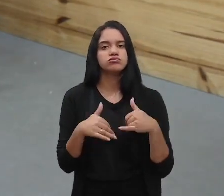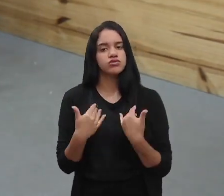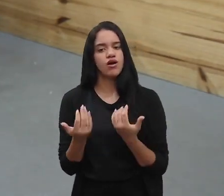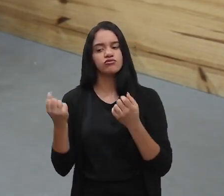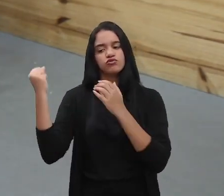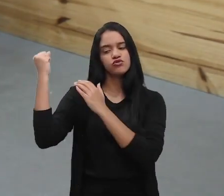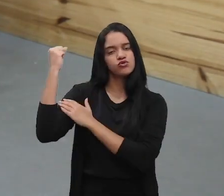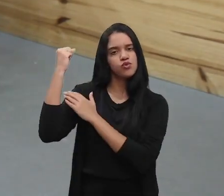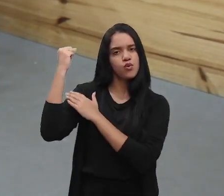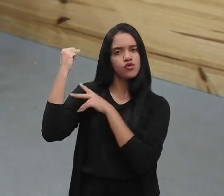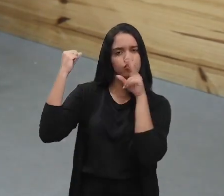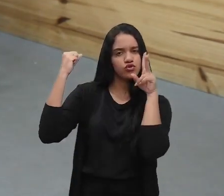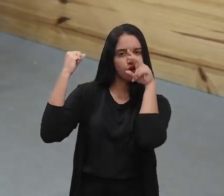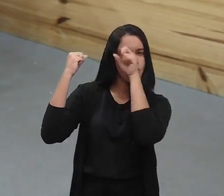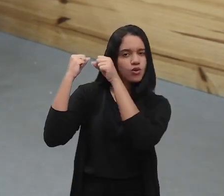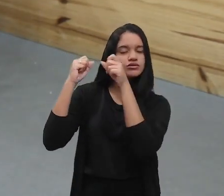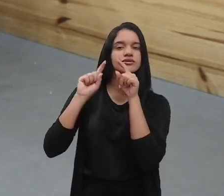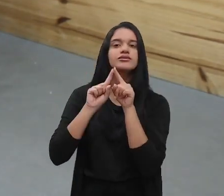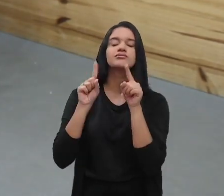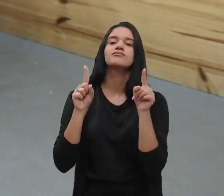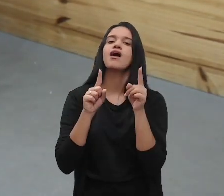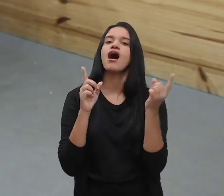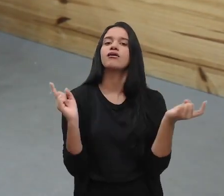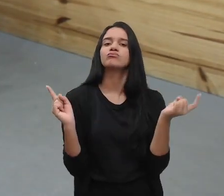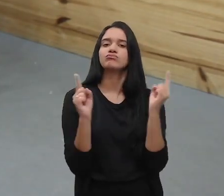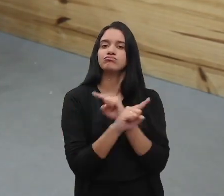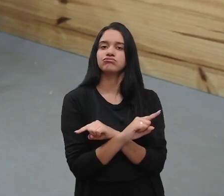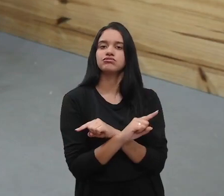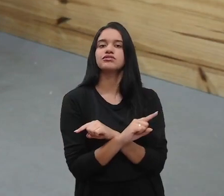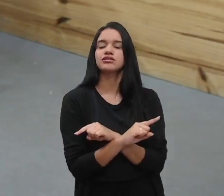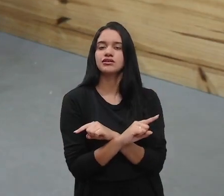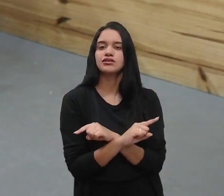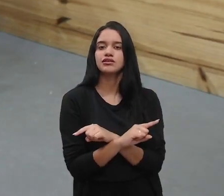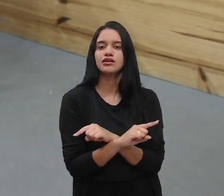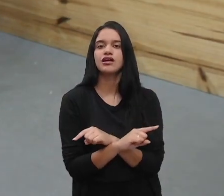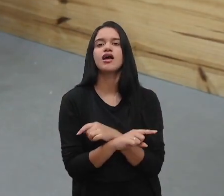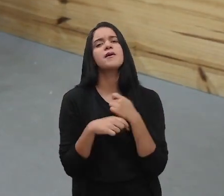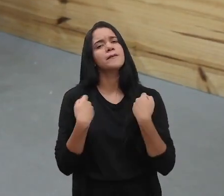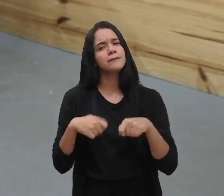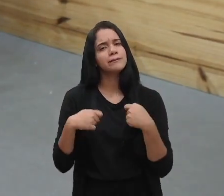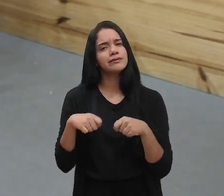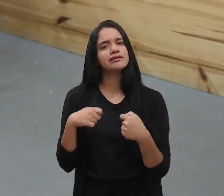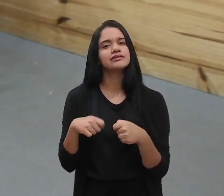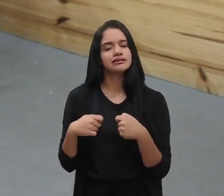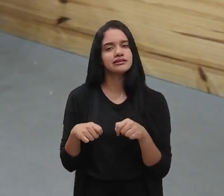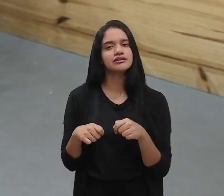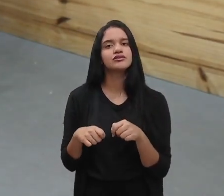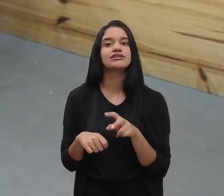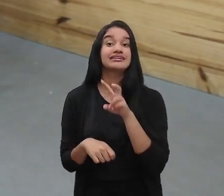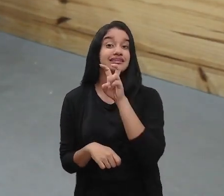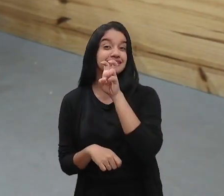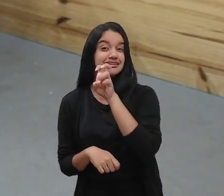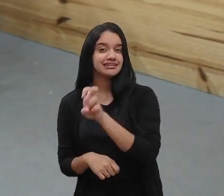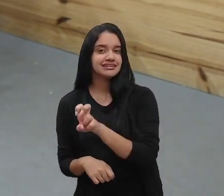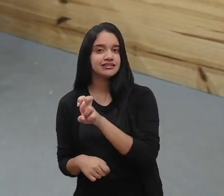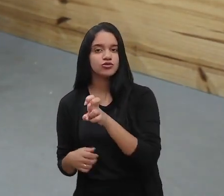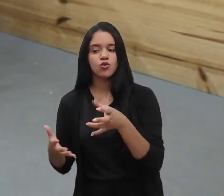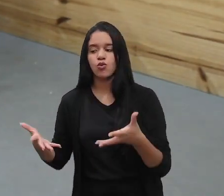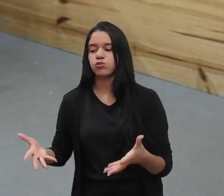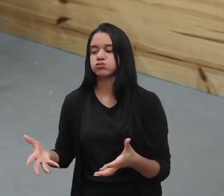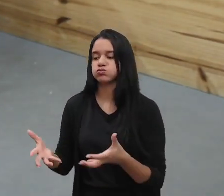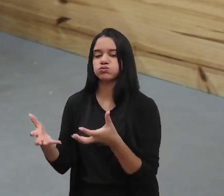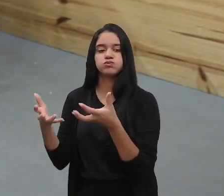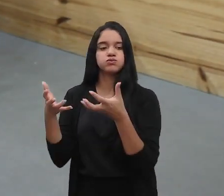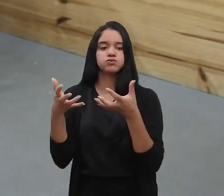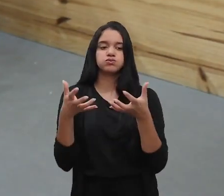Olha, e era o contrário na hora, porque a gente passava no processo e dizia, eu preciso que tu pegue ele pelo menos uns 5 sacos para ver como é que é. E